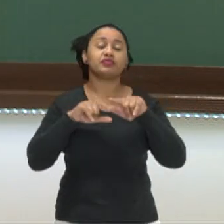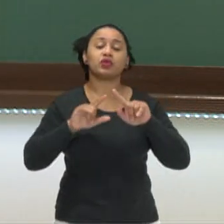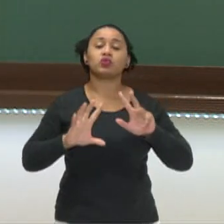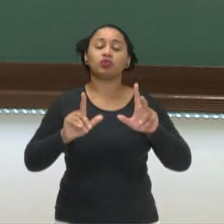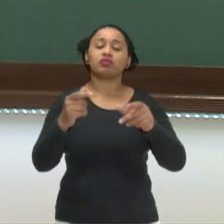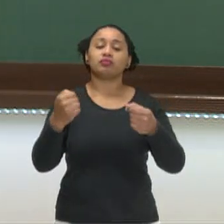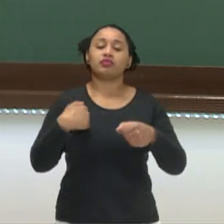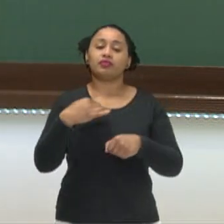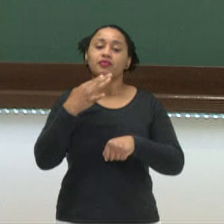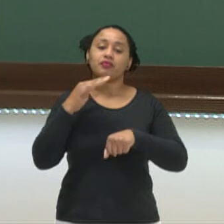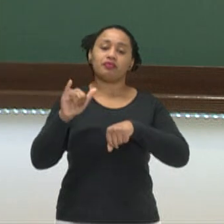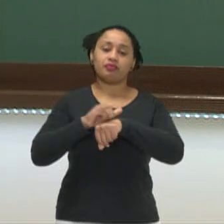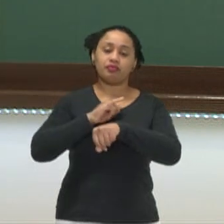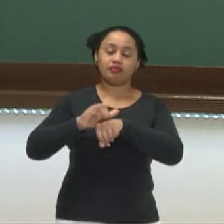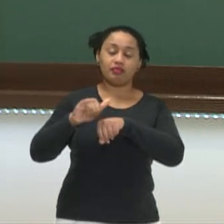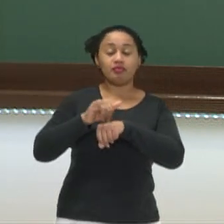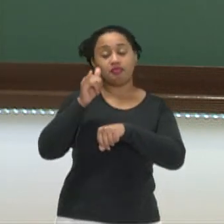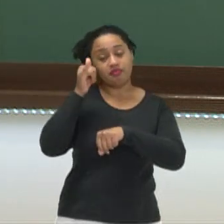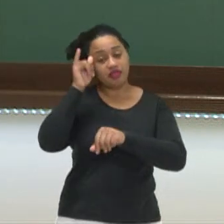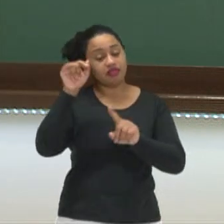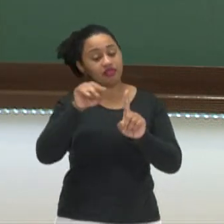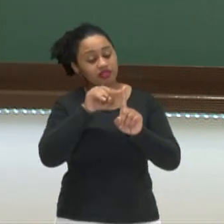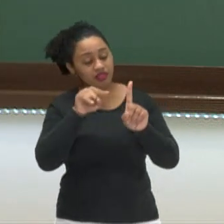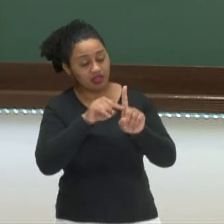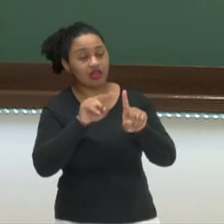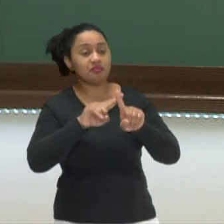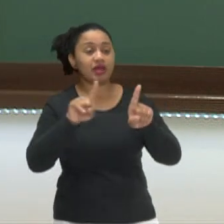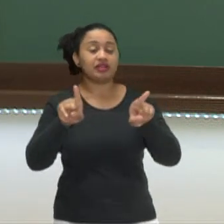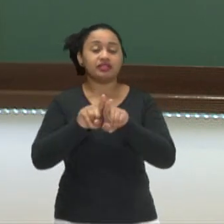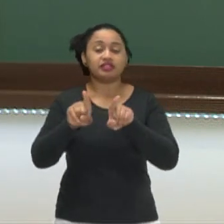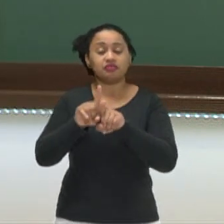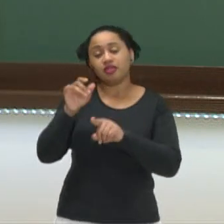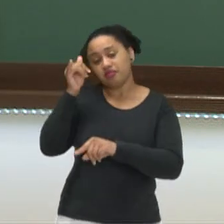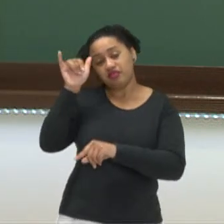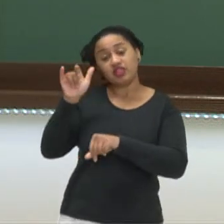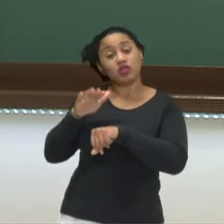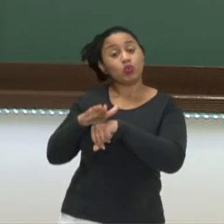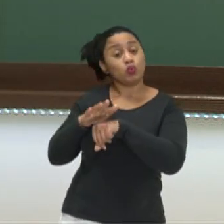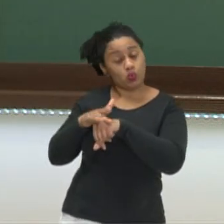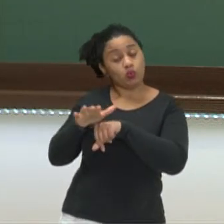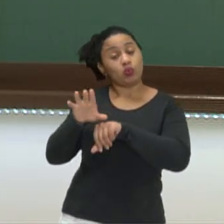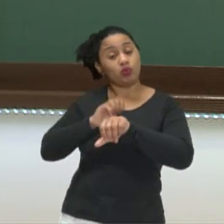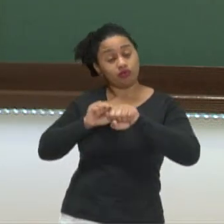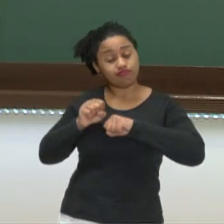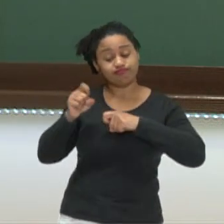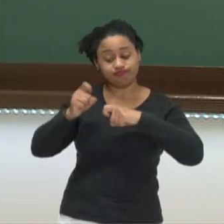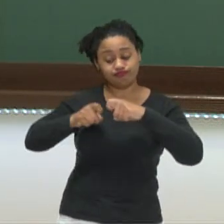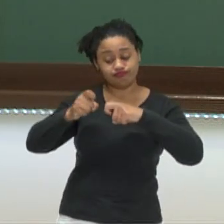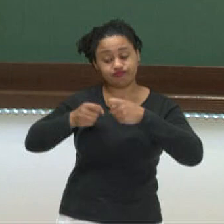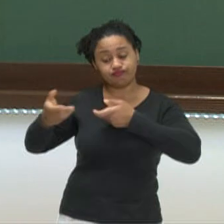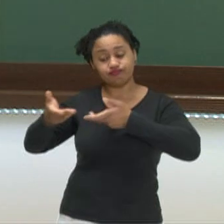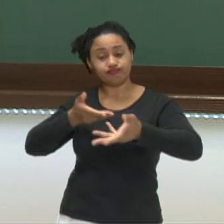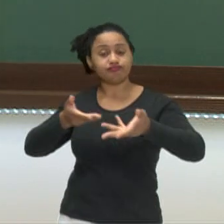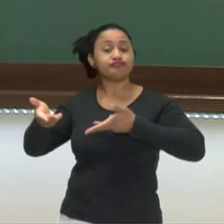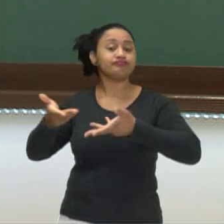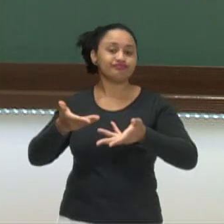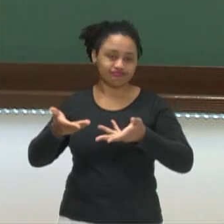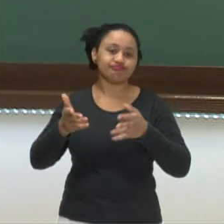métodos para evitar gravidez, mas também para evitar doenças que são sexualmente